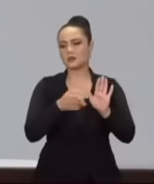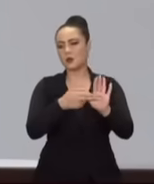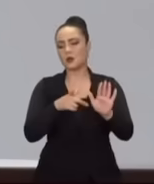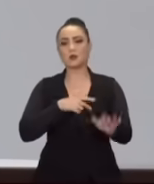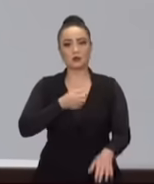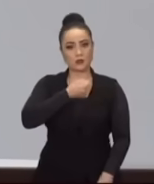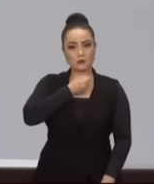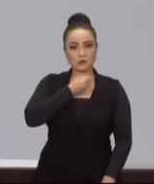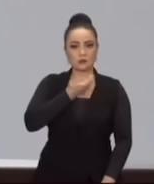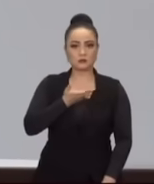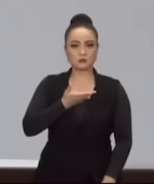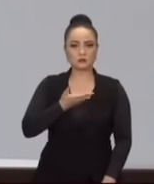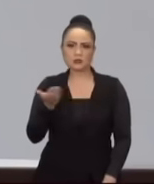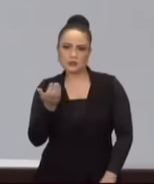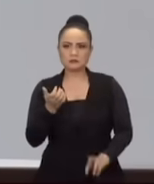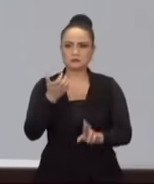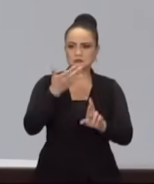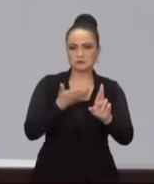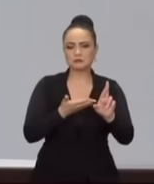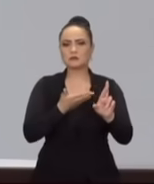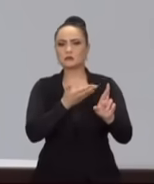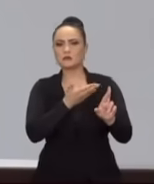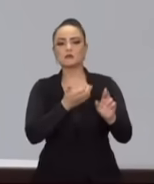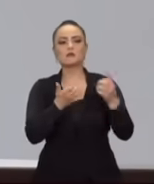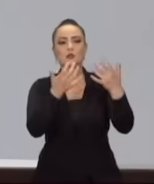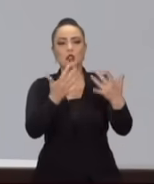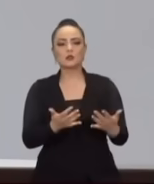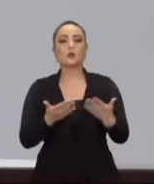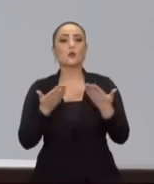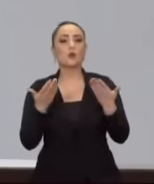Então, eu queria que o réu esclarecesse qual era